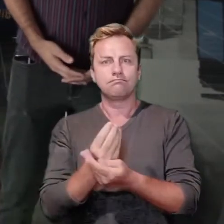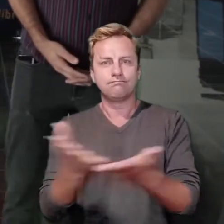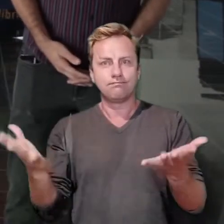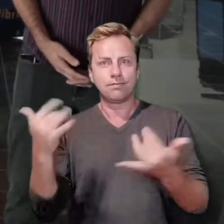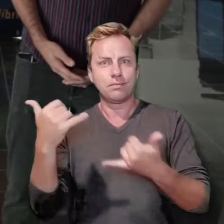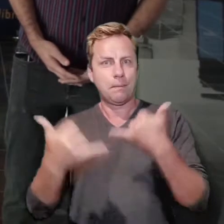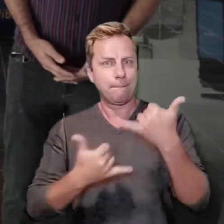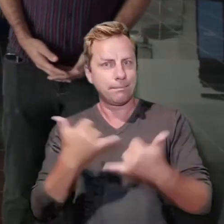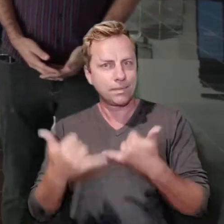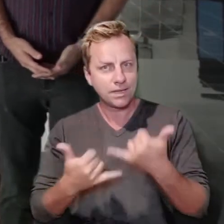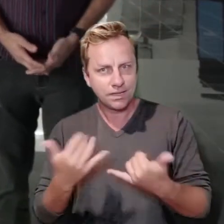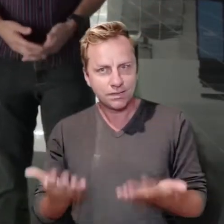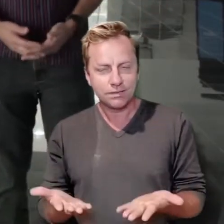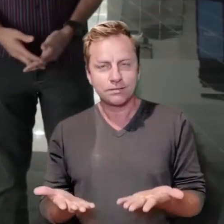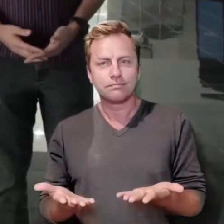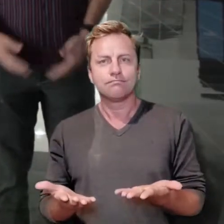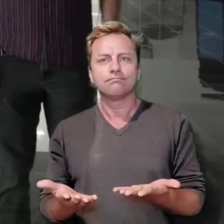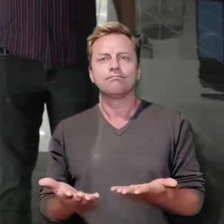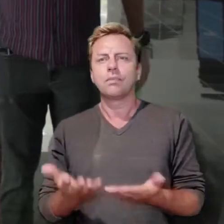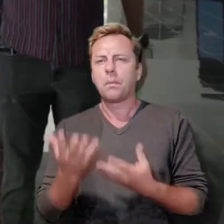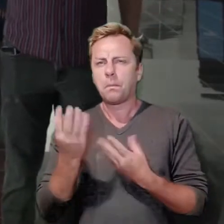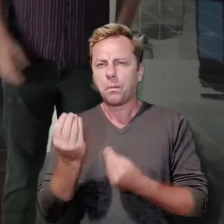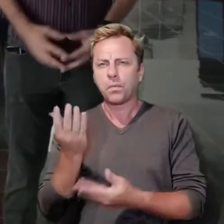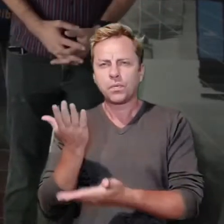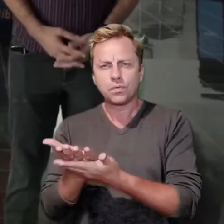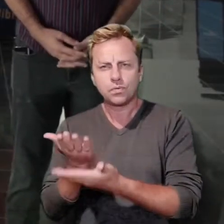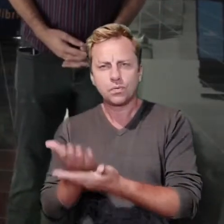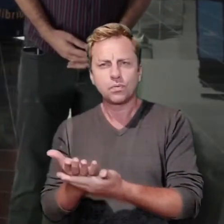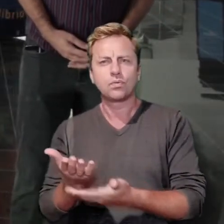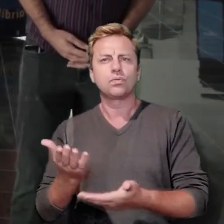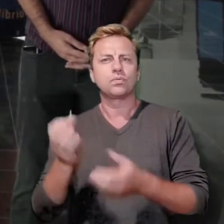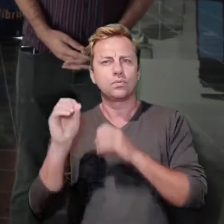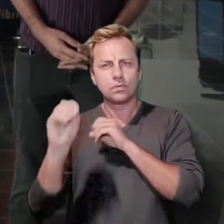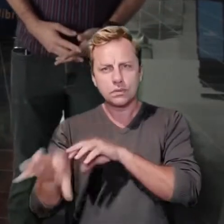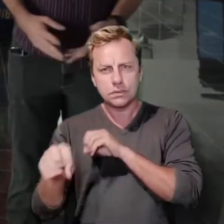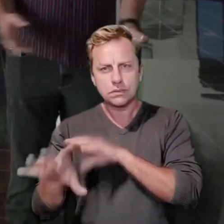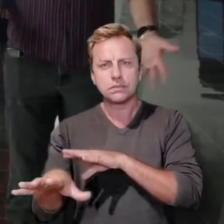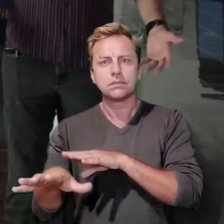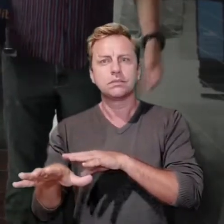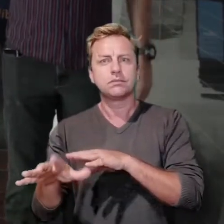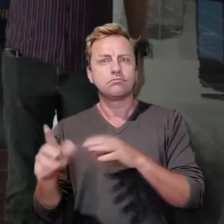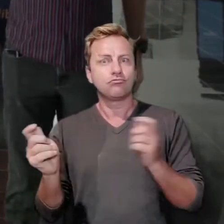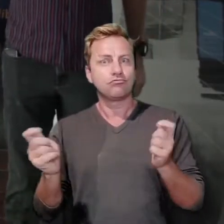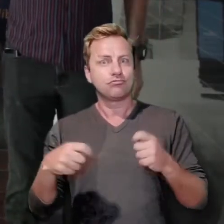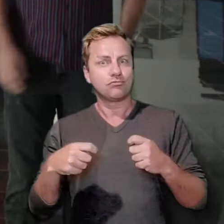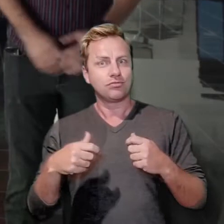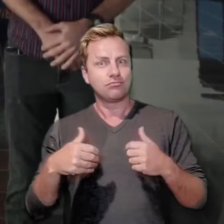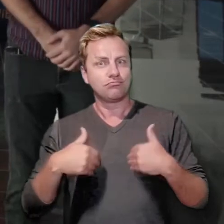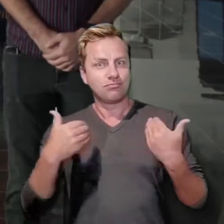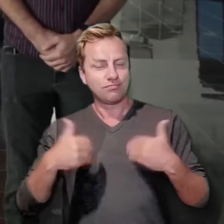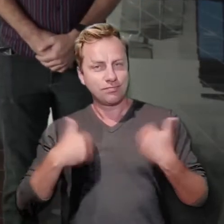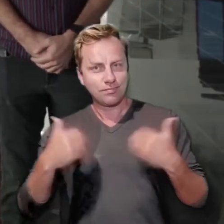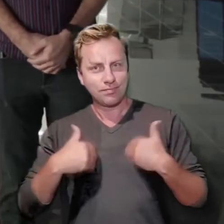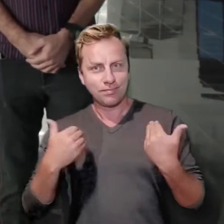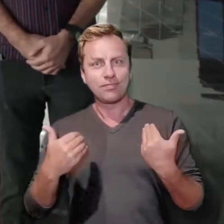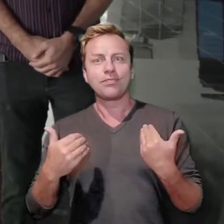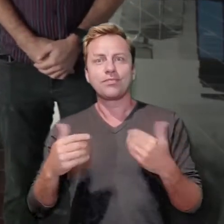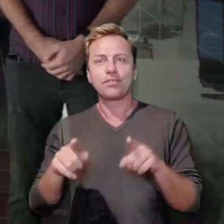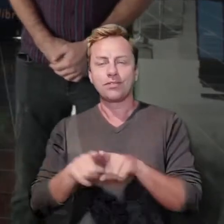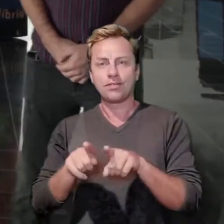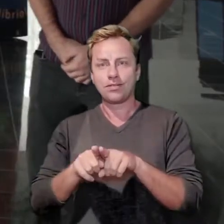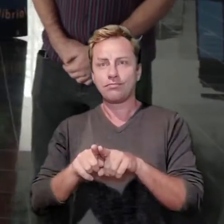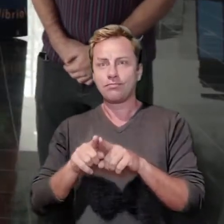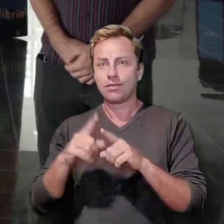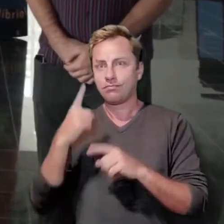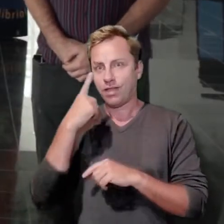com brincadeiras e com muito estudo e ensino de uma maneira bastante divertida e que seja